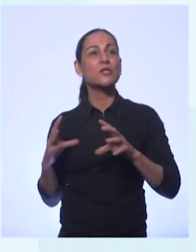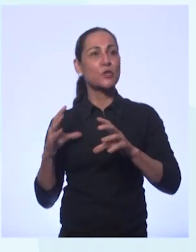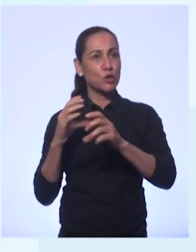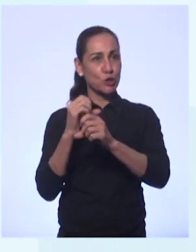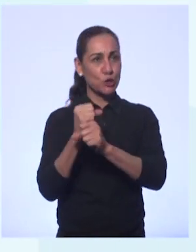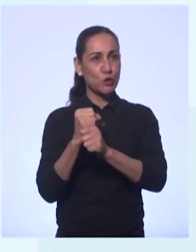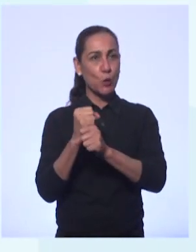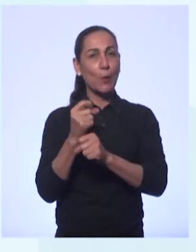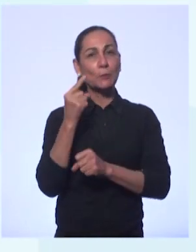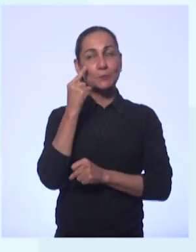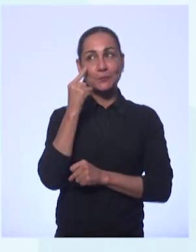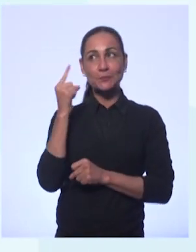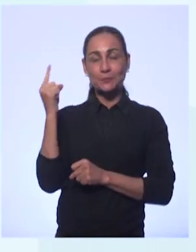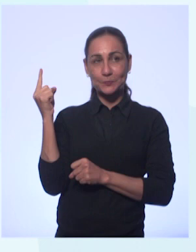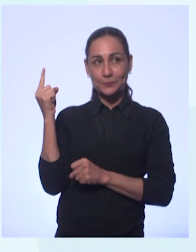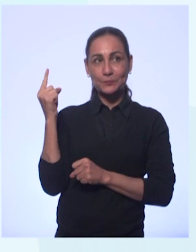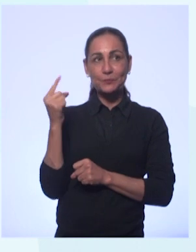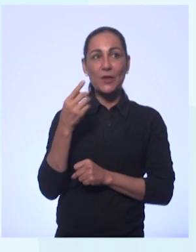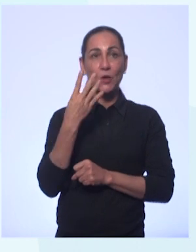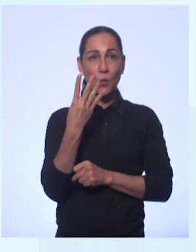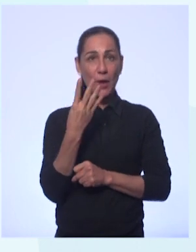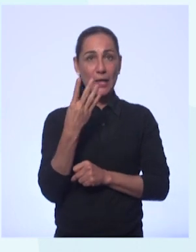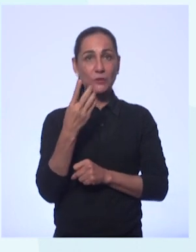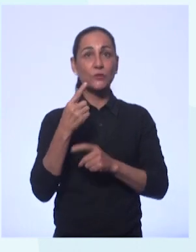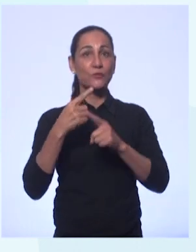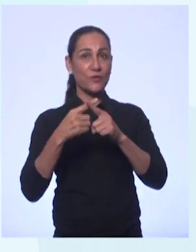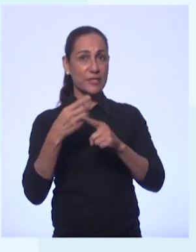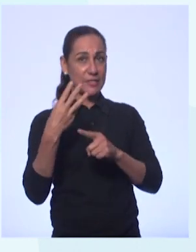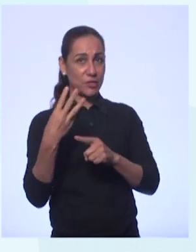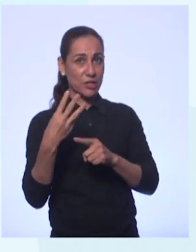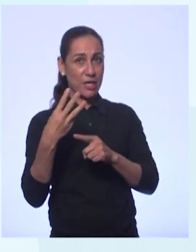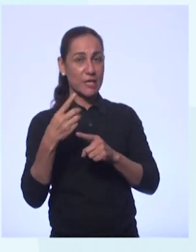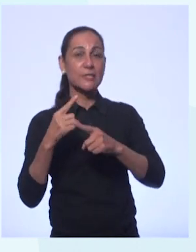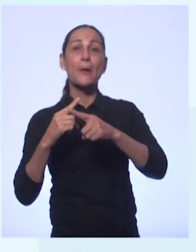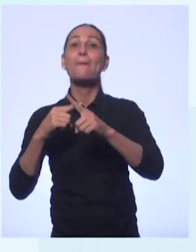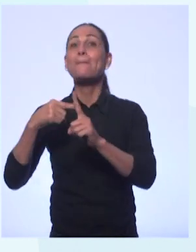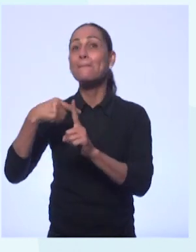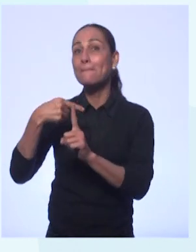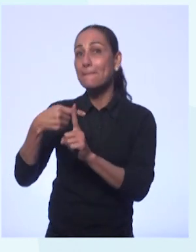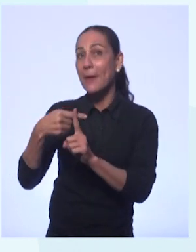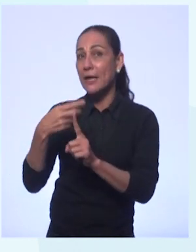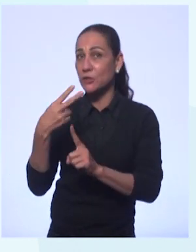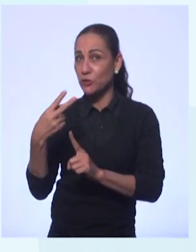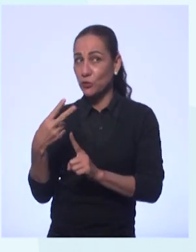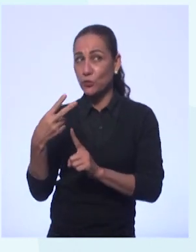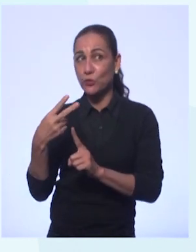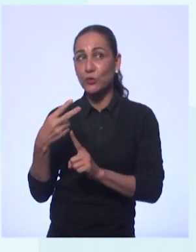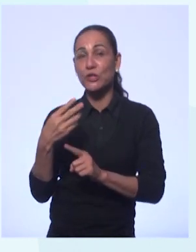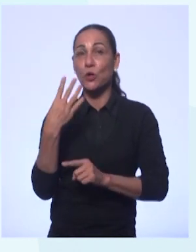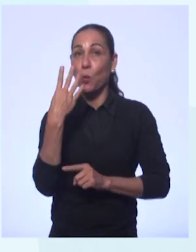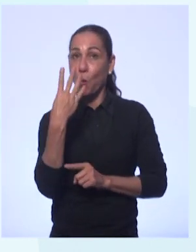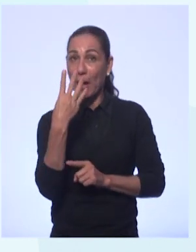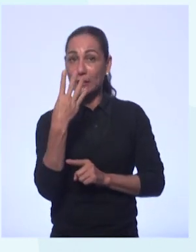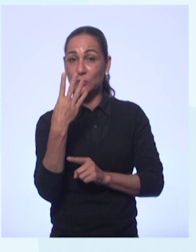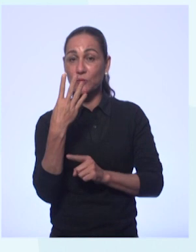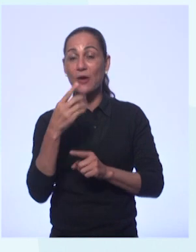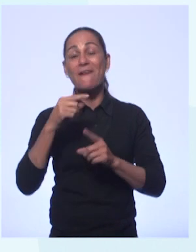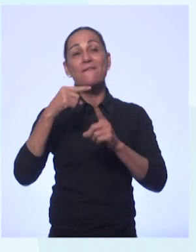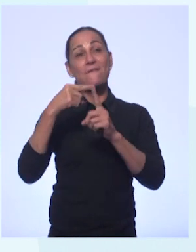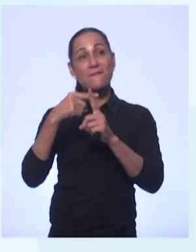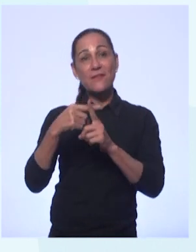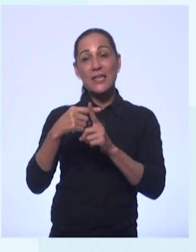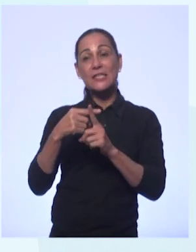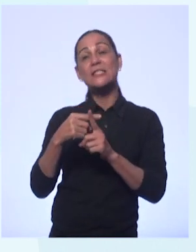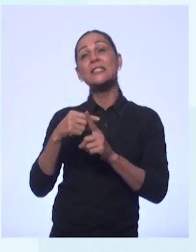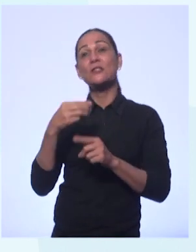numerador. Então, eu vou fazer 4 vezes 3 mais 2. Então, eu estou fazendo 4 vezes os 3 pedaços mais os